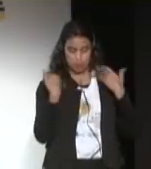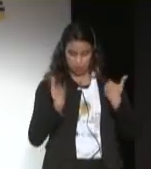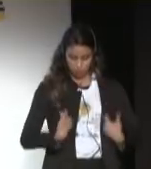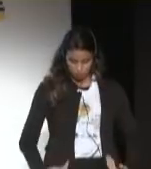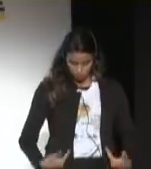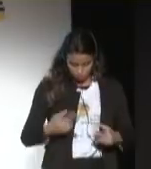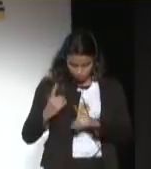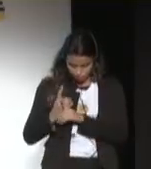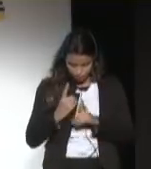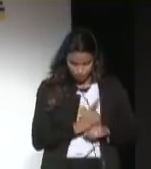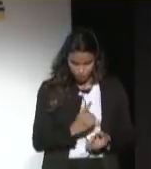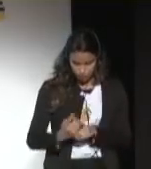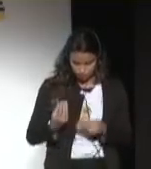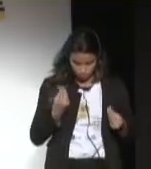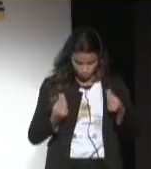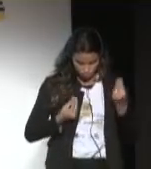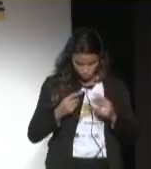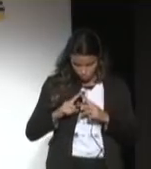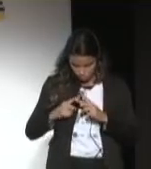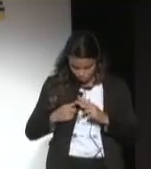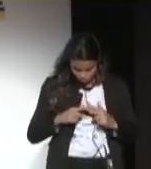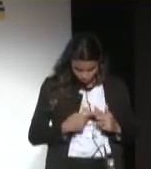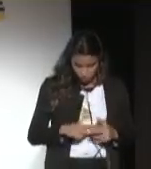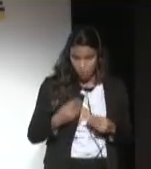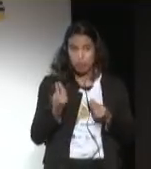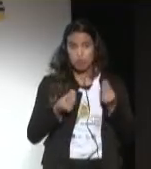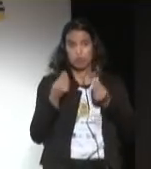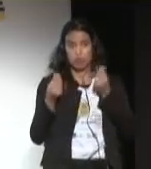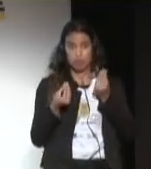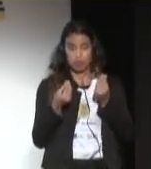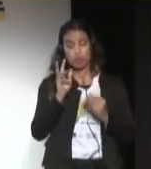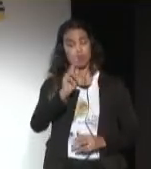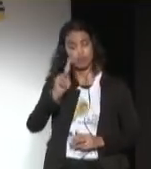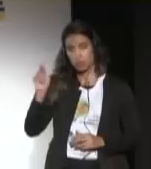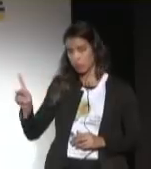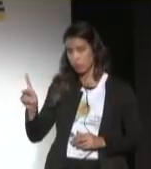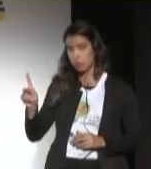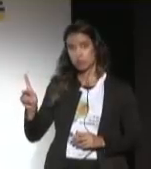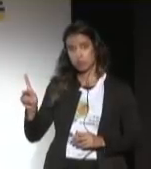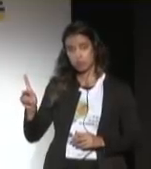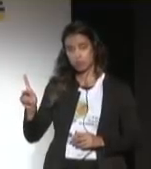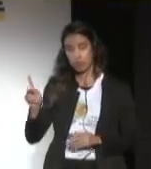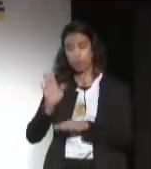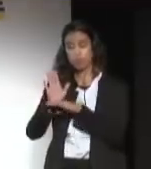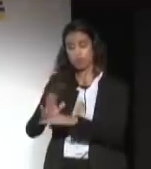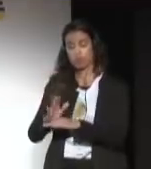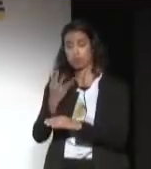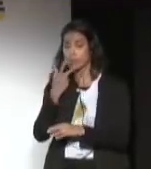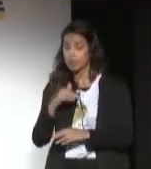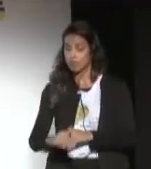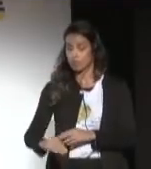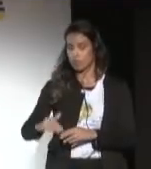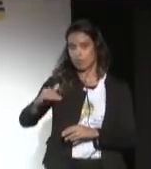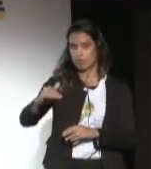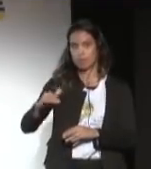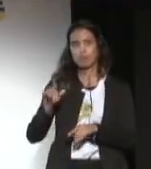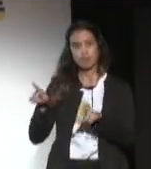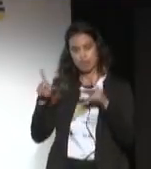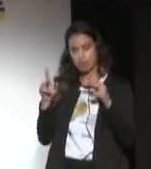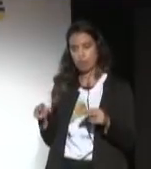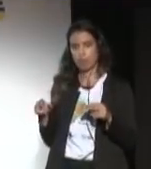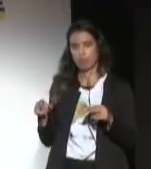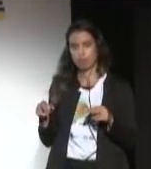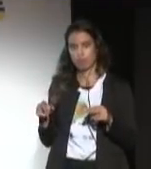conhecimento, conseguir entender o corpo humano. E na formação de professores para desenvolvimento de crianças, essa é a base. Aprender